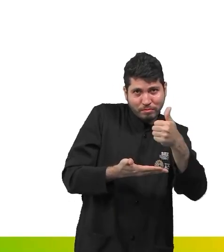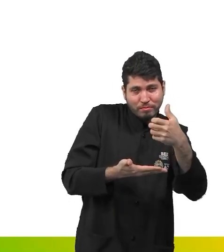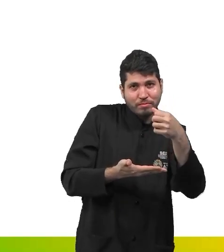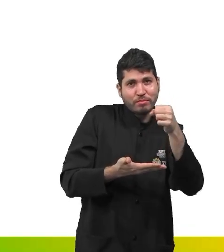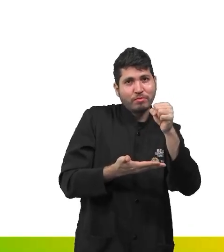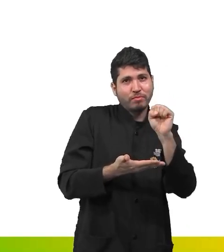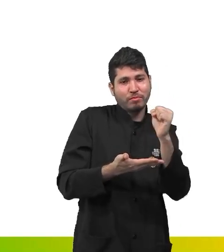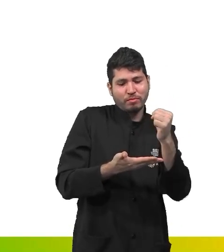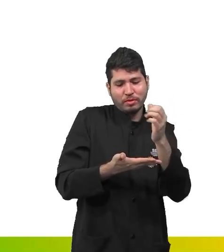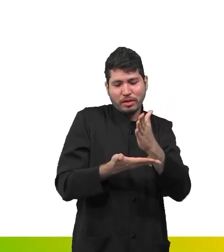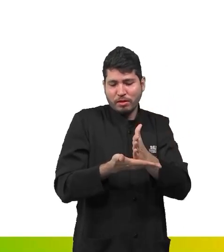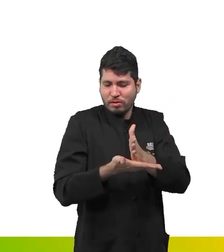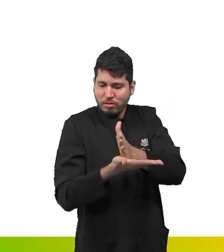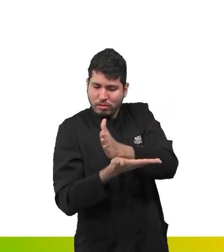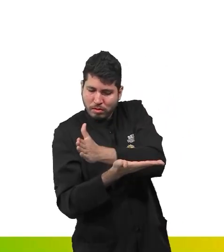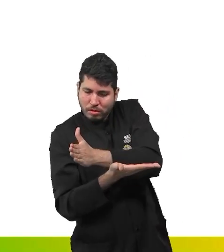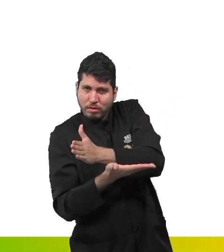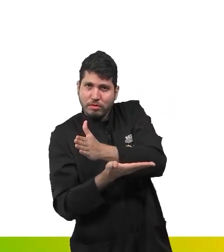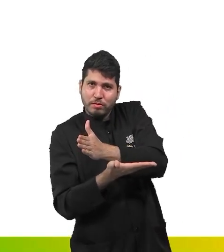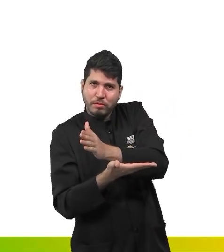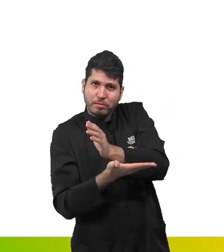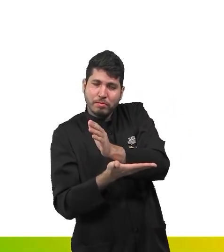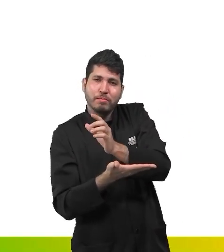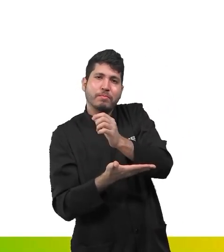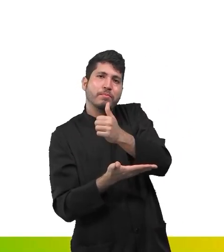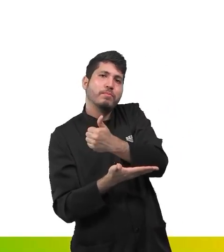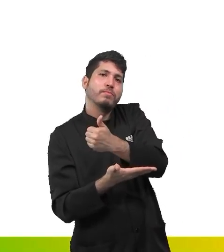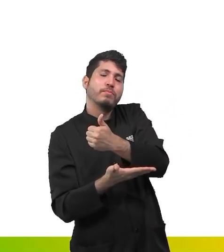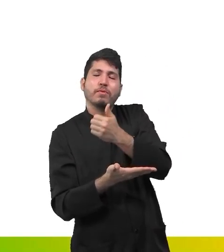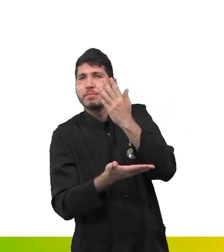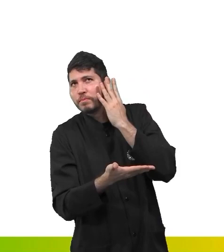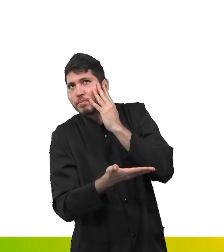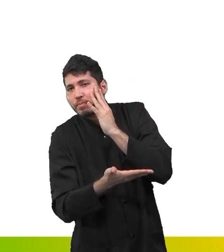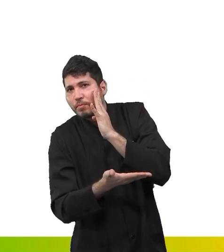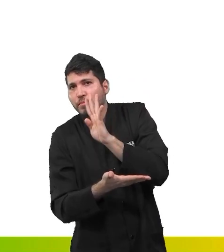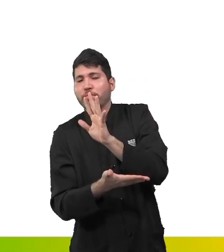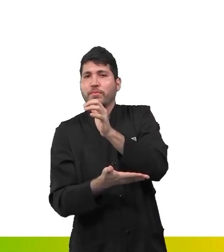metade em 12. 30 dias, pessoal.